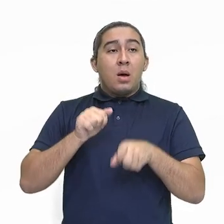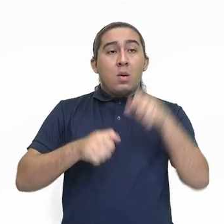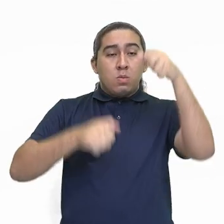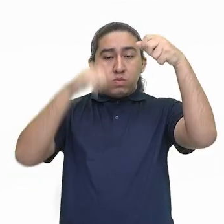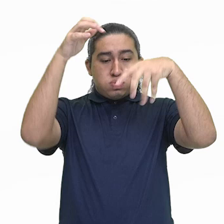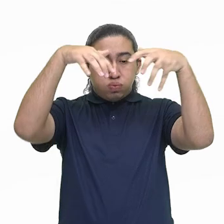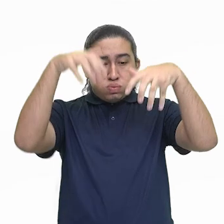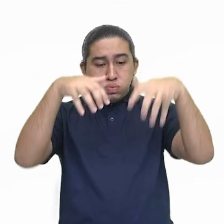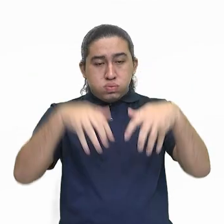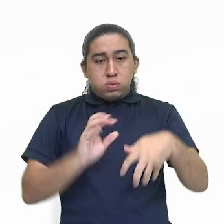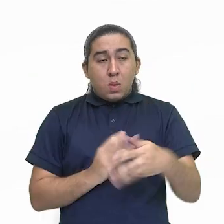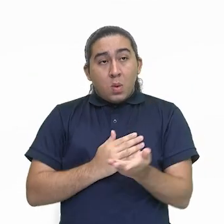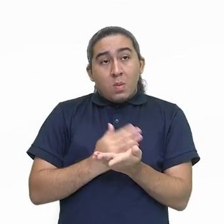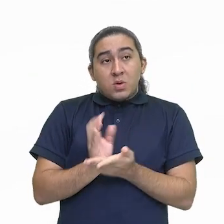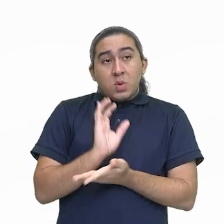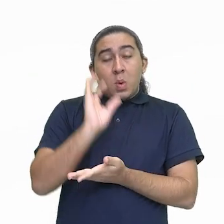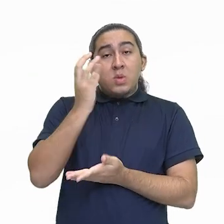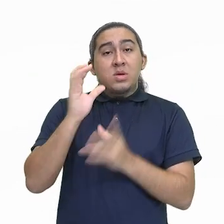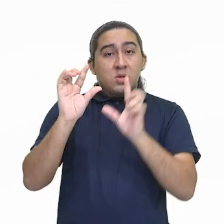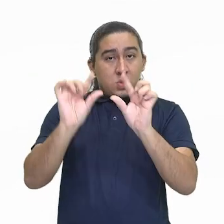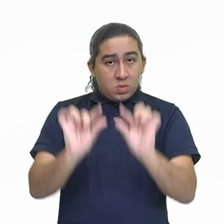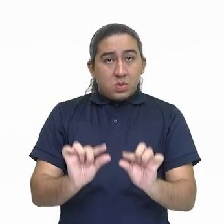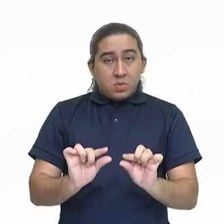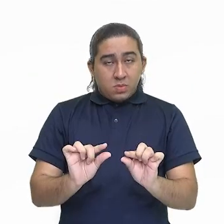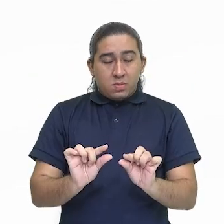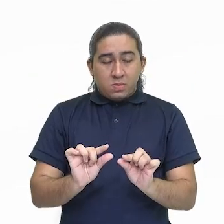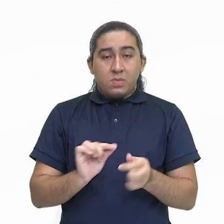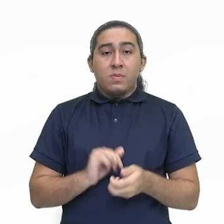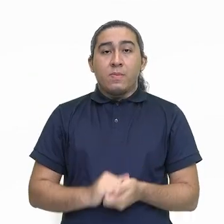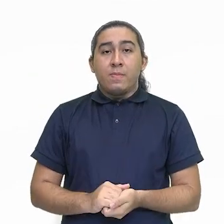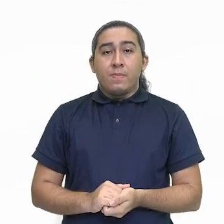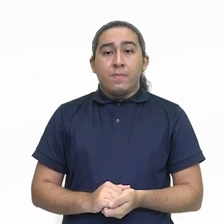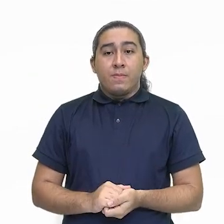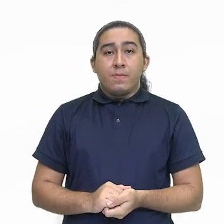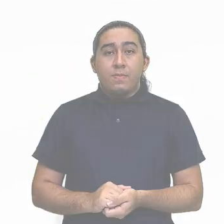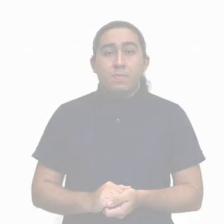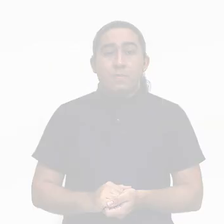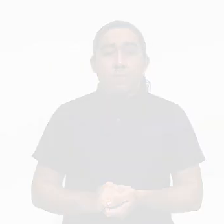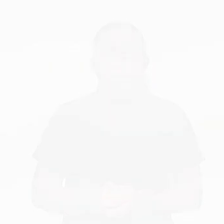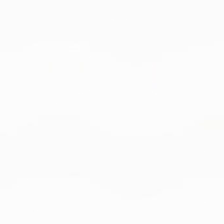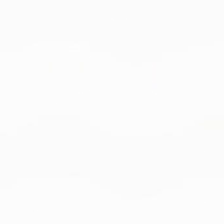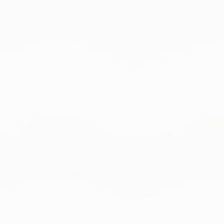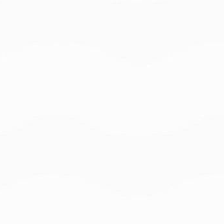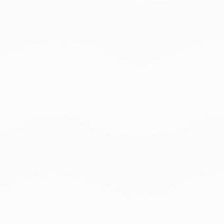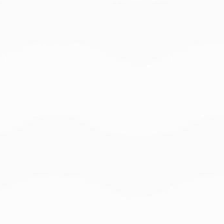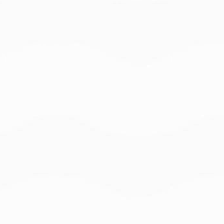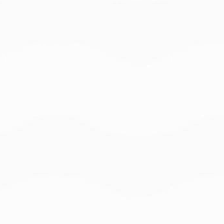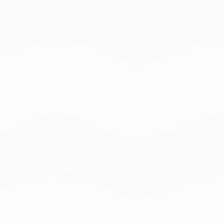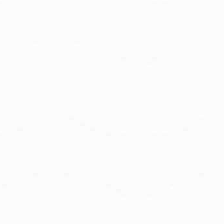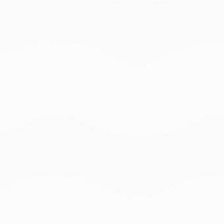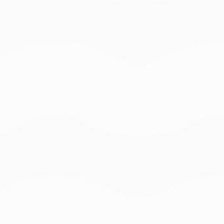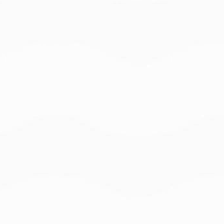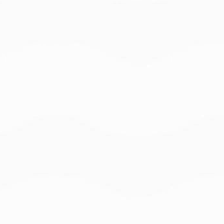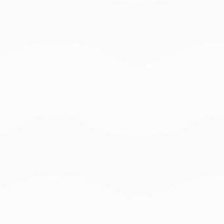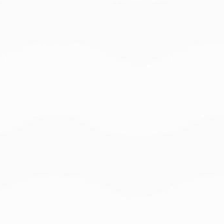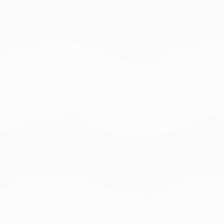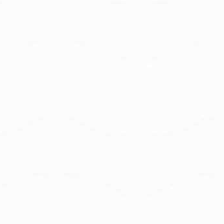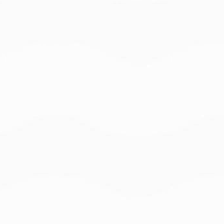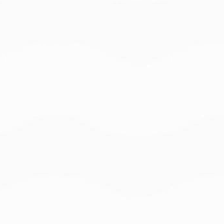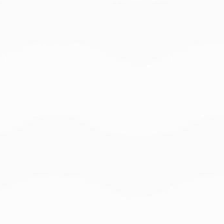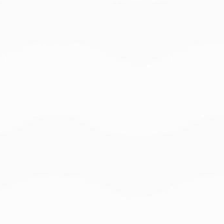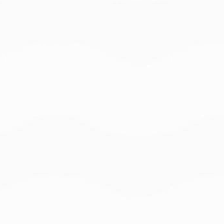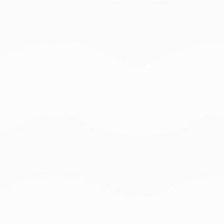tempestades foram diminuindo. Então, novos organismos